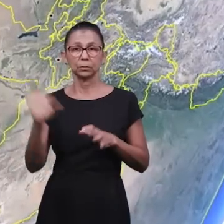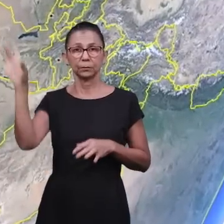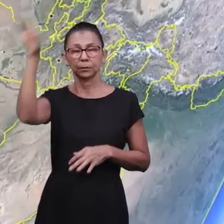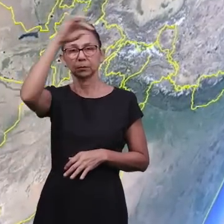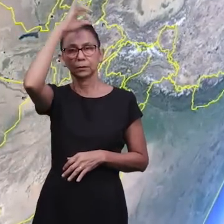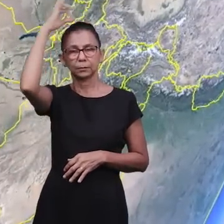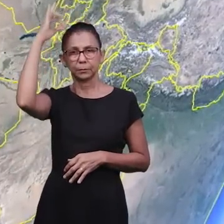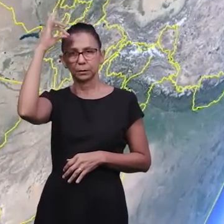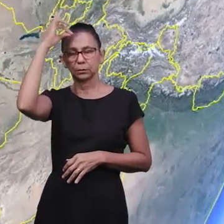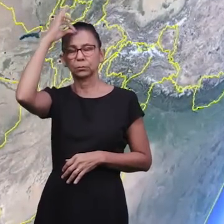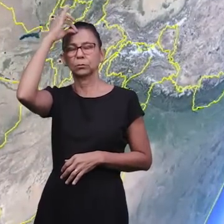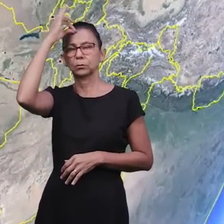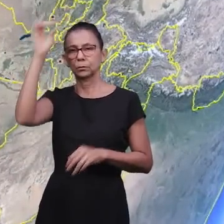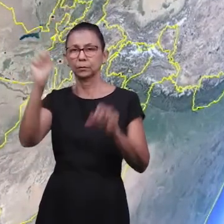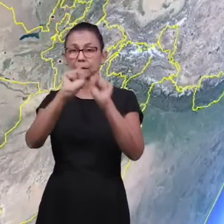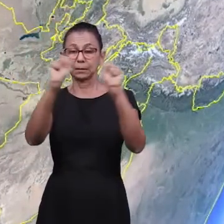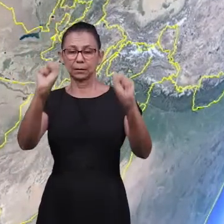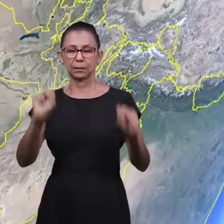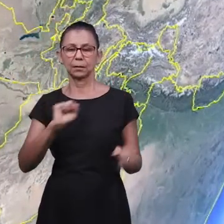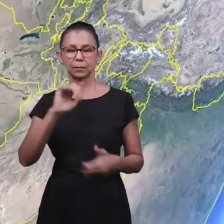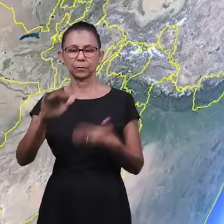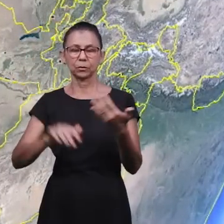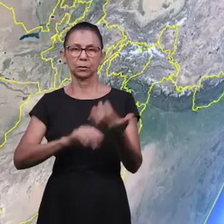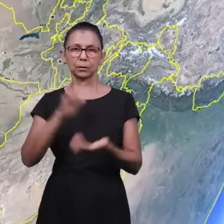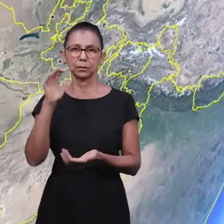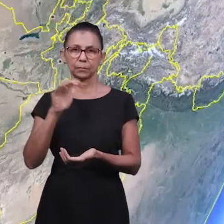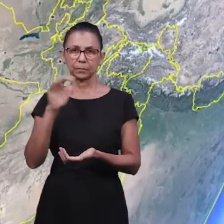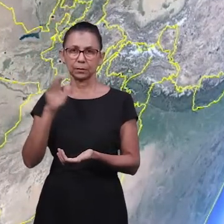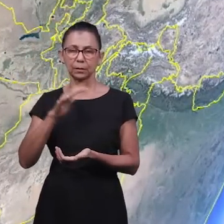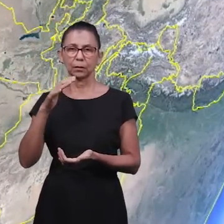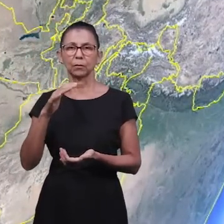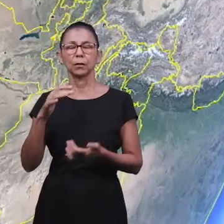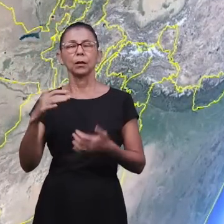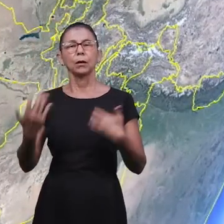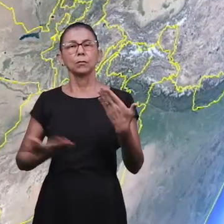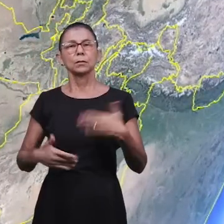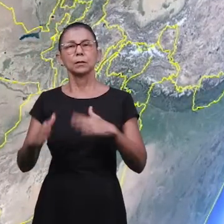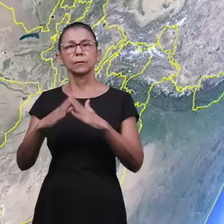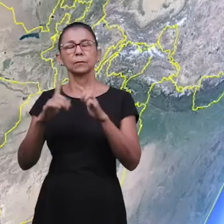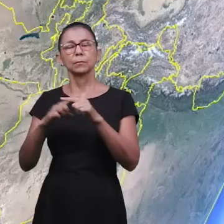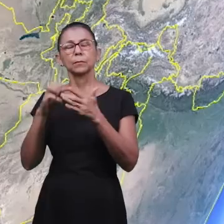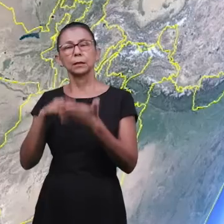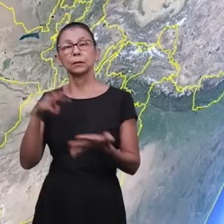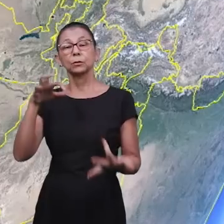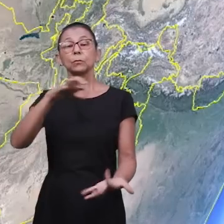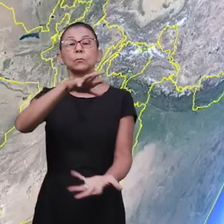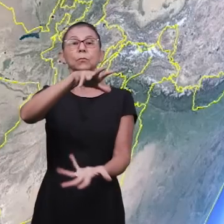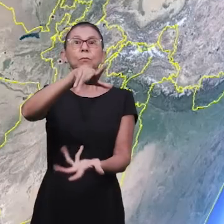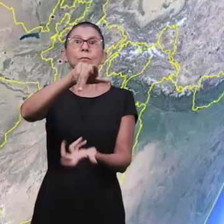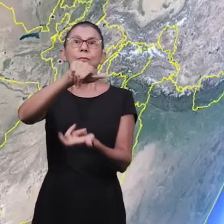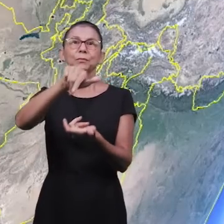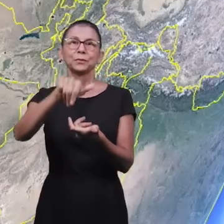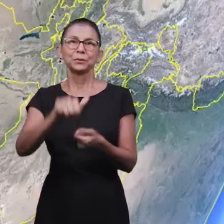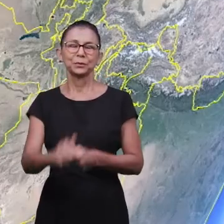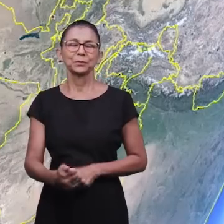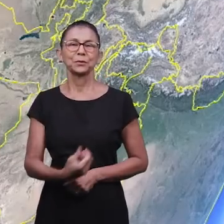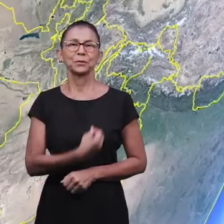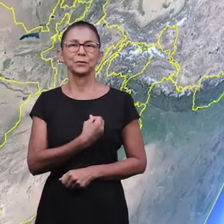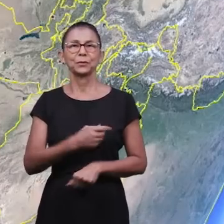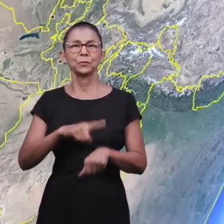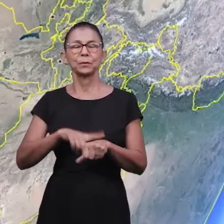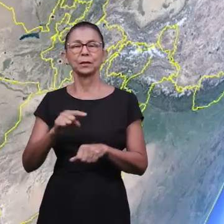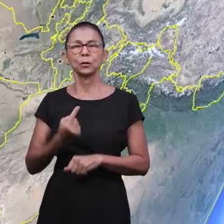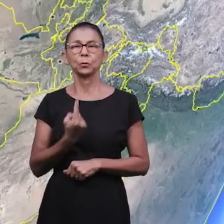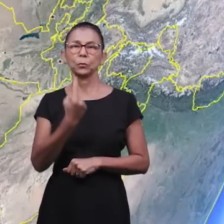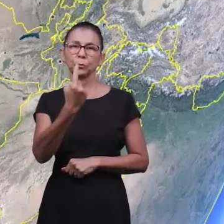espírito. Através do sistema de transmissão, os membros da Igreja Cristã Maranata de todo o planeta vivem